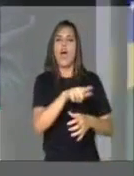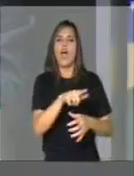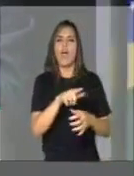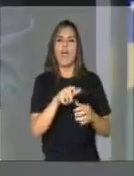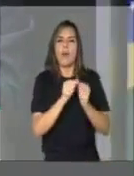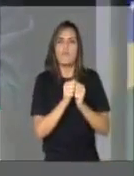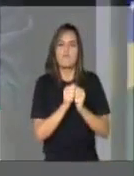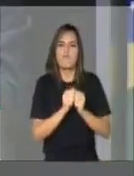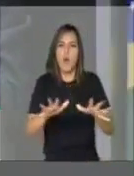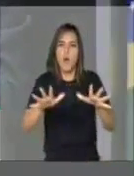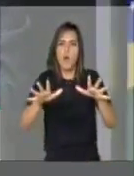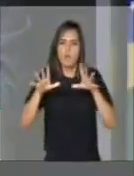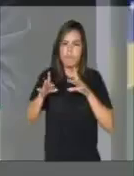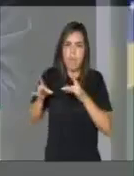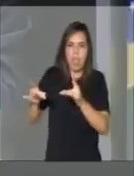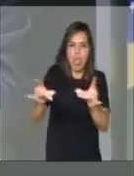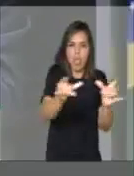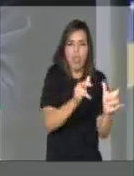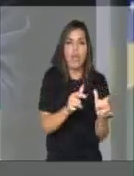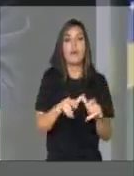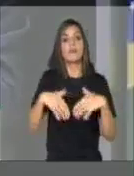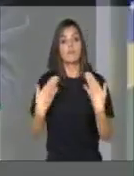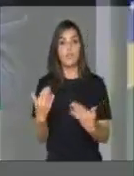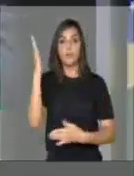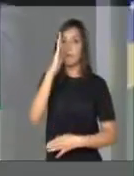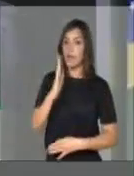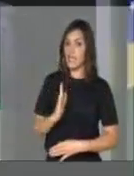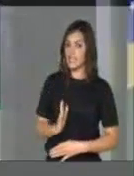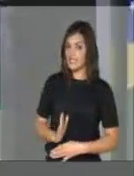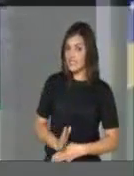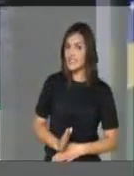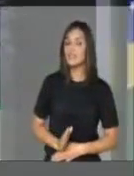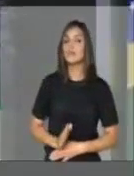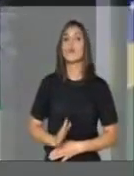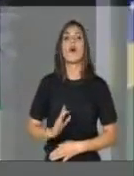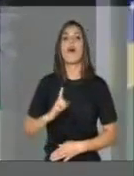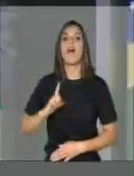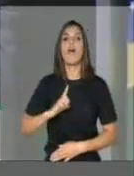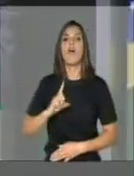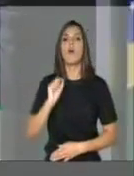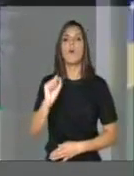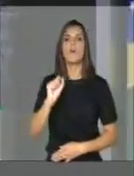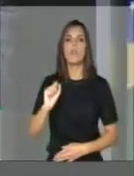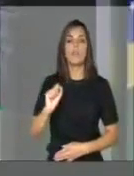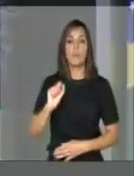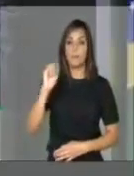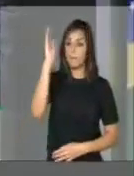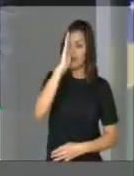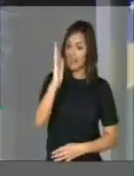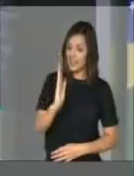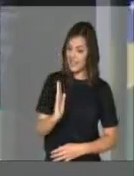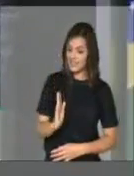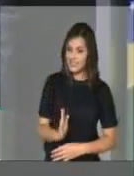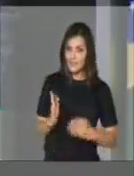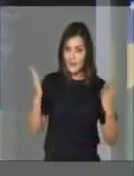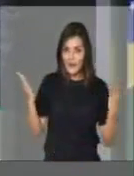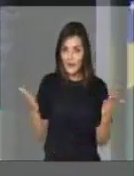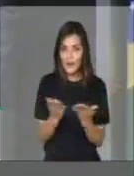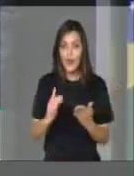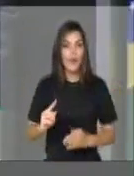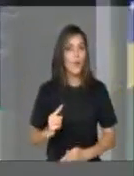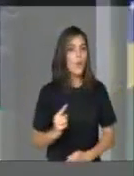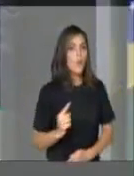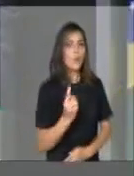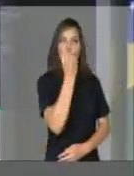ou ao seu financiamento. Em razão disso, o Brasil passou a figurar como o o Brasil